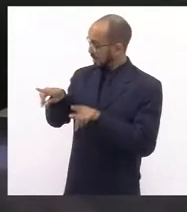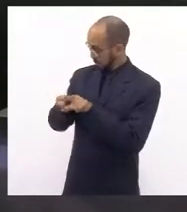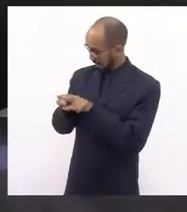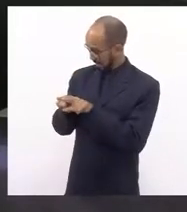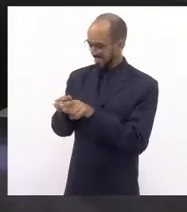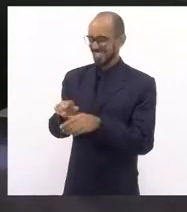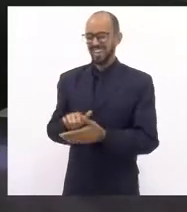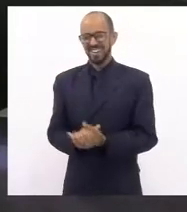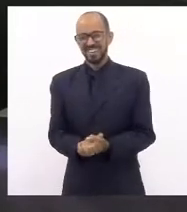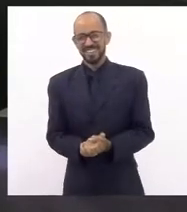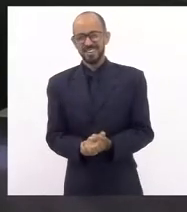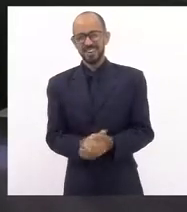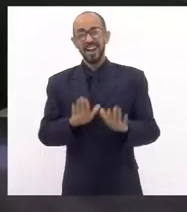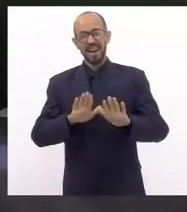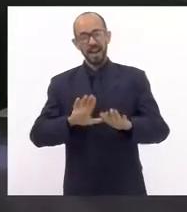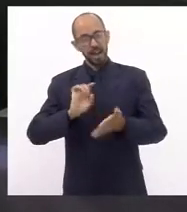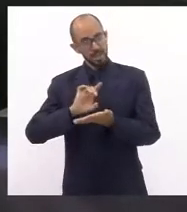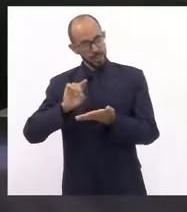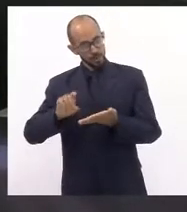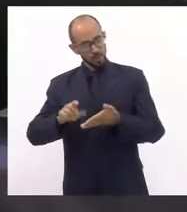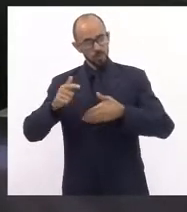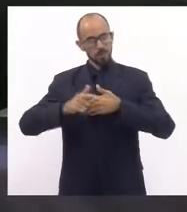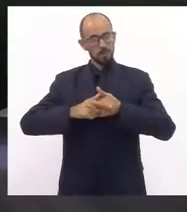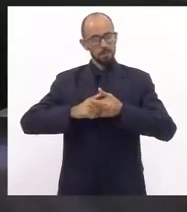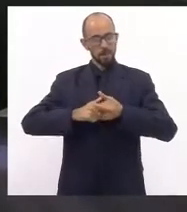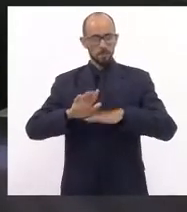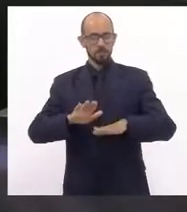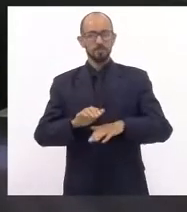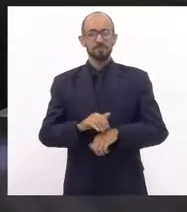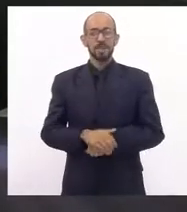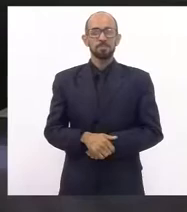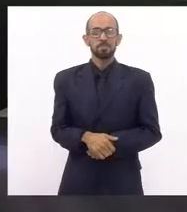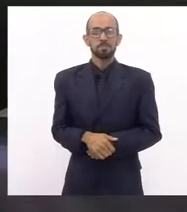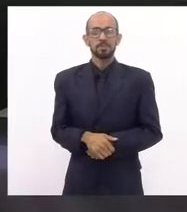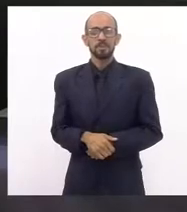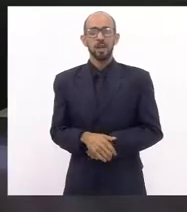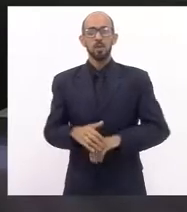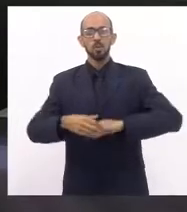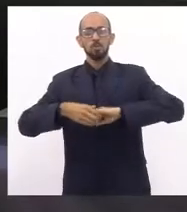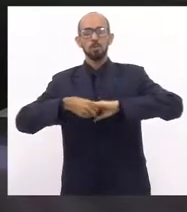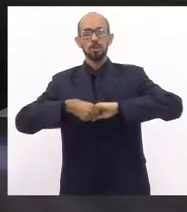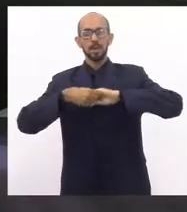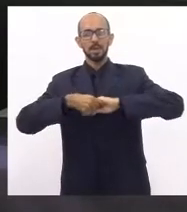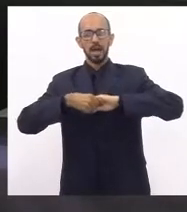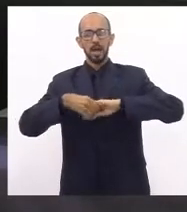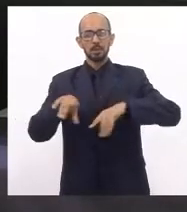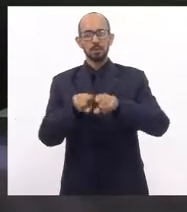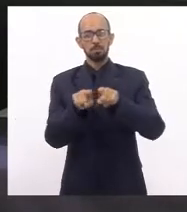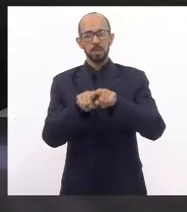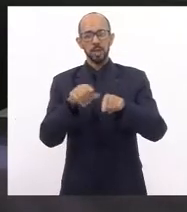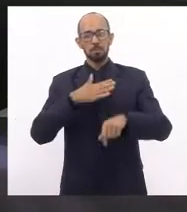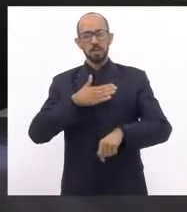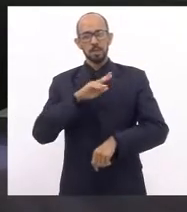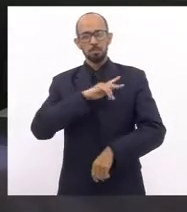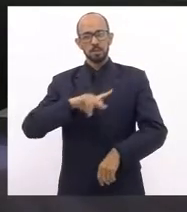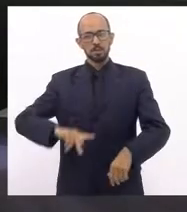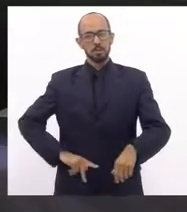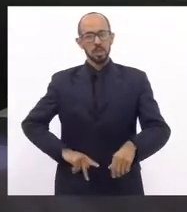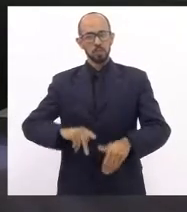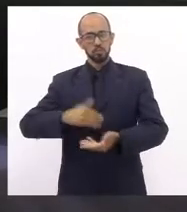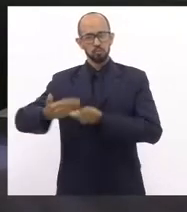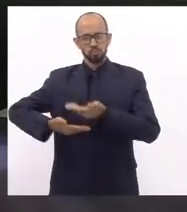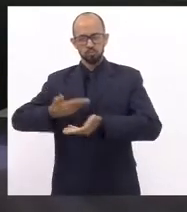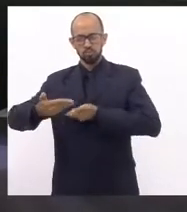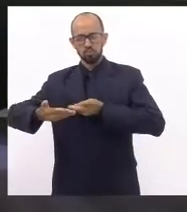Cada um na sua função, viu, tia? Quero cumprimentar, assim, também a minha presidente, né, do Interreligioso da